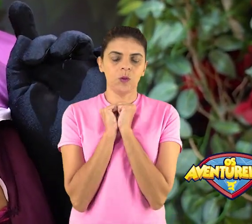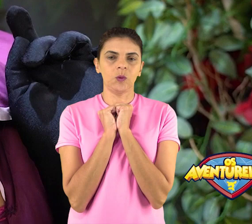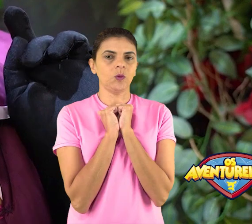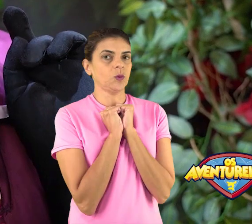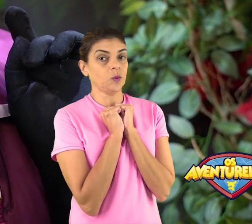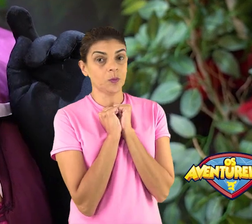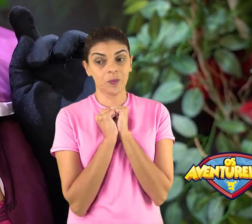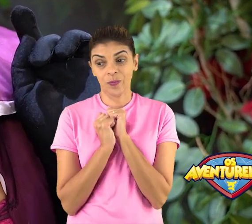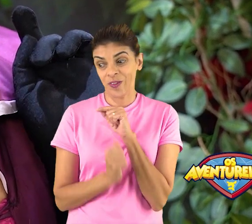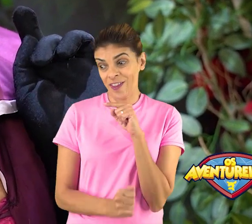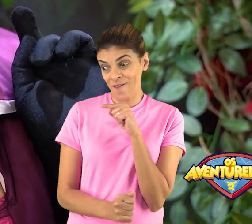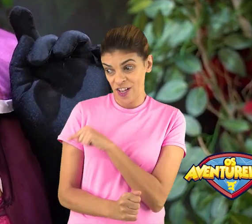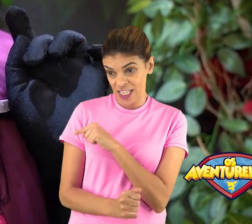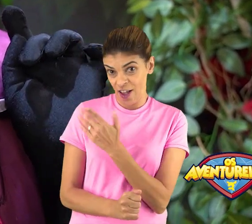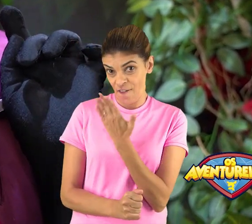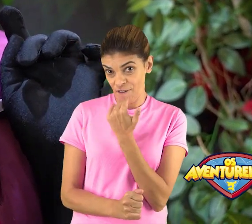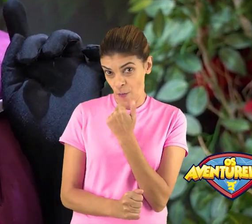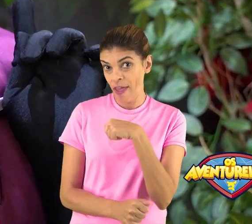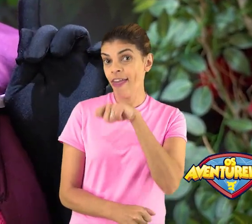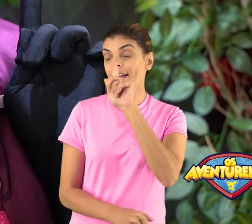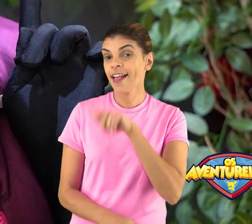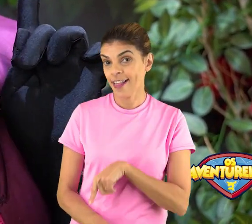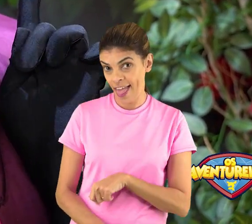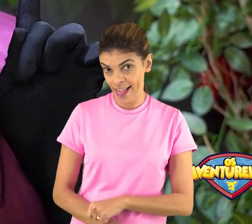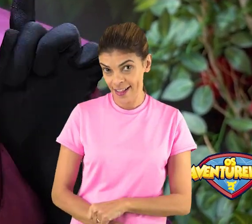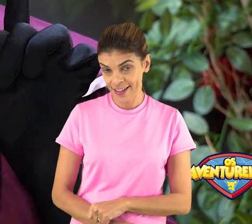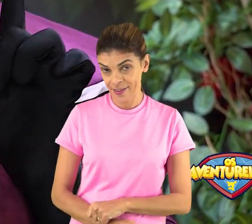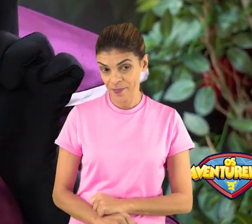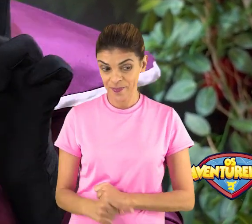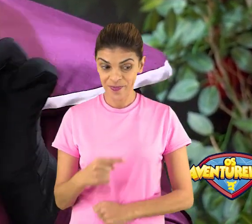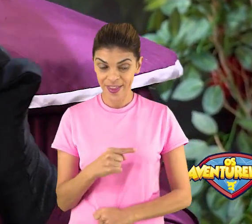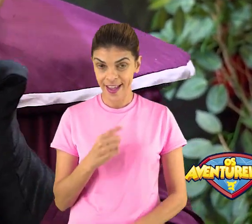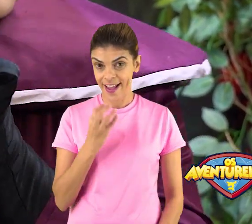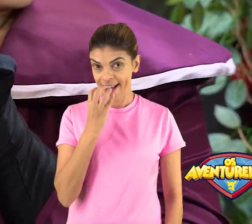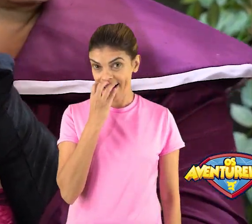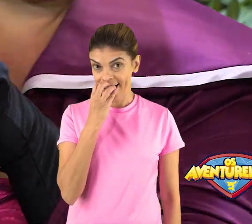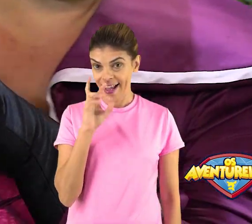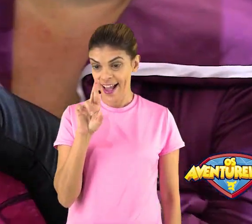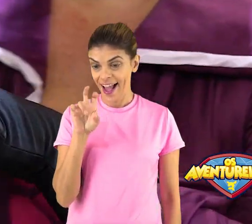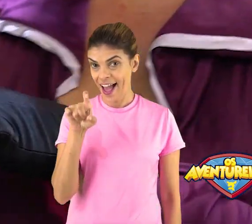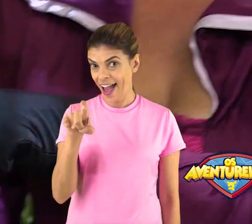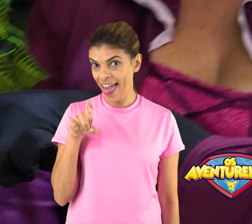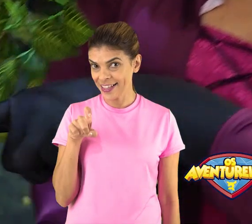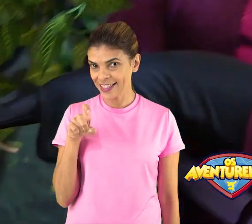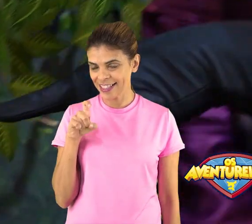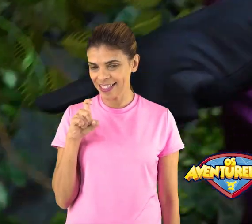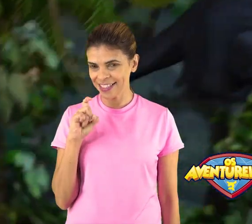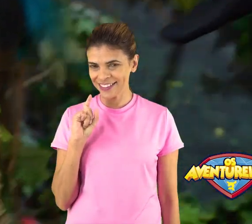Quem vai comer você é o Rex.